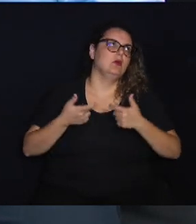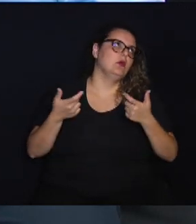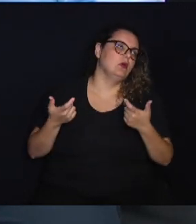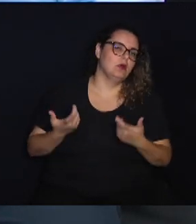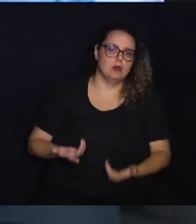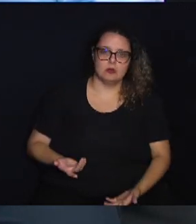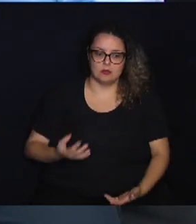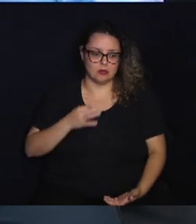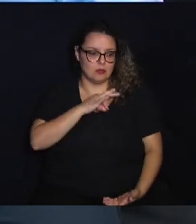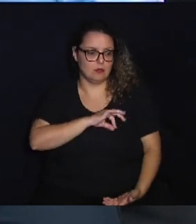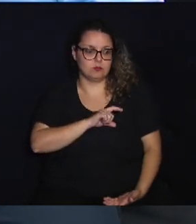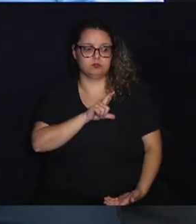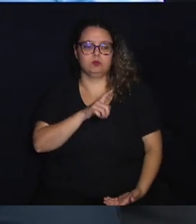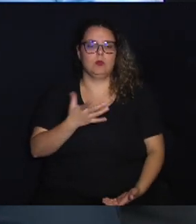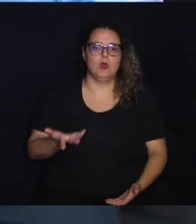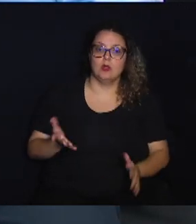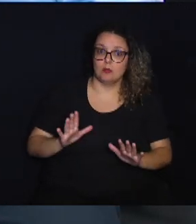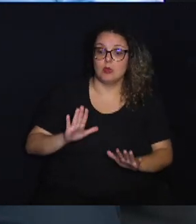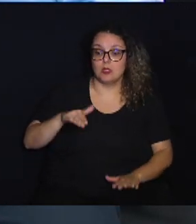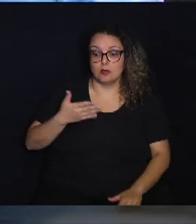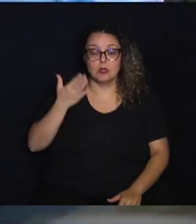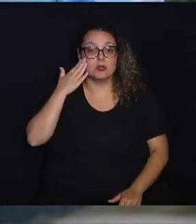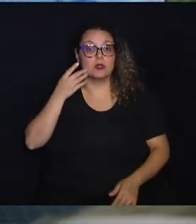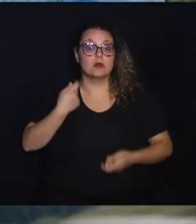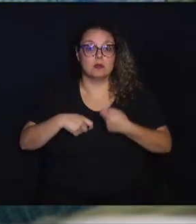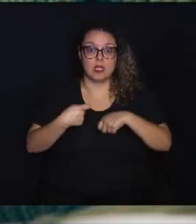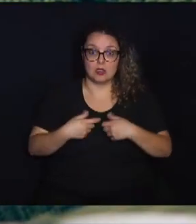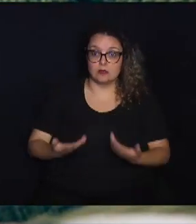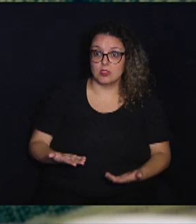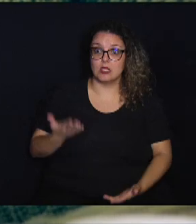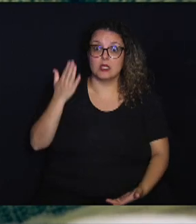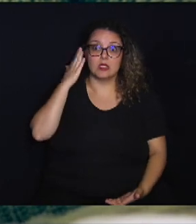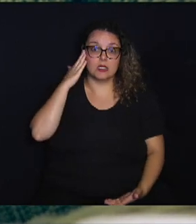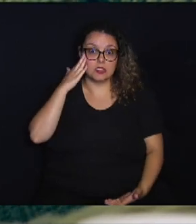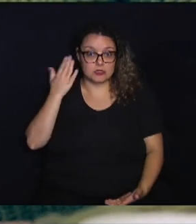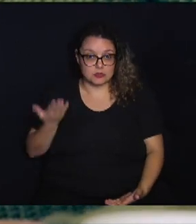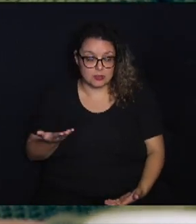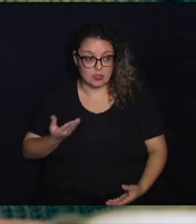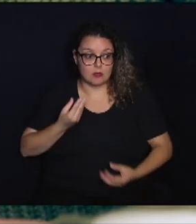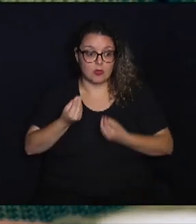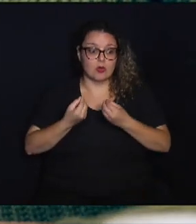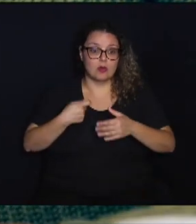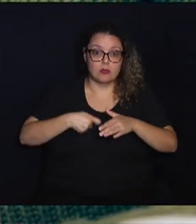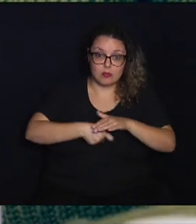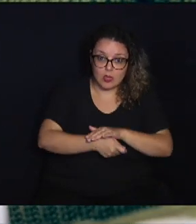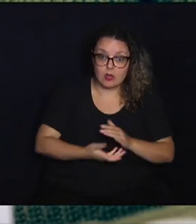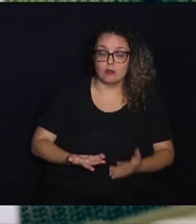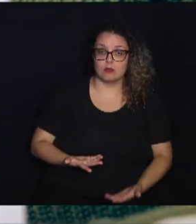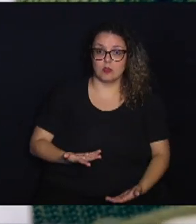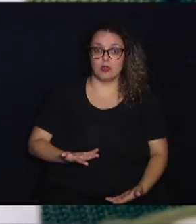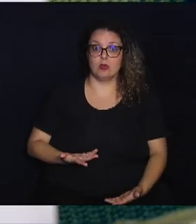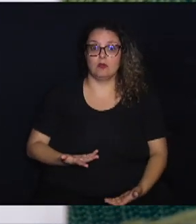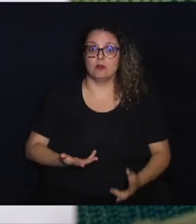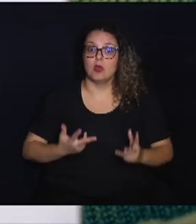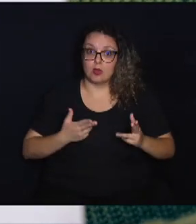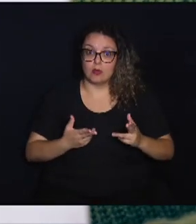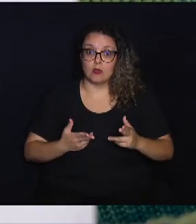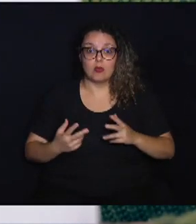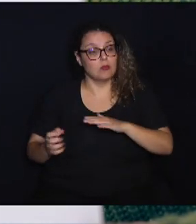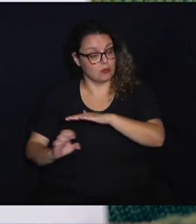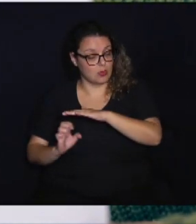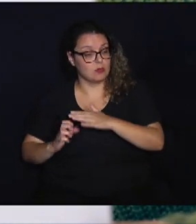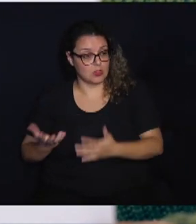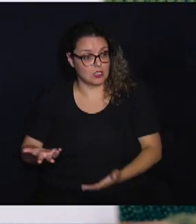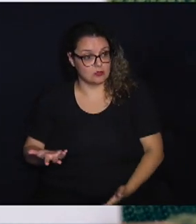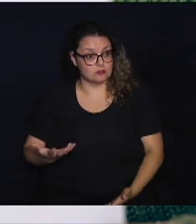ganhar muito, mas quando você sabe administrar e sabe aonde colocar o recurso, como uma empresa, né? Uma empresa